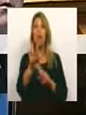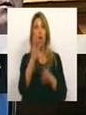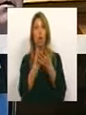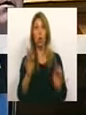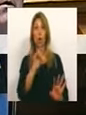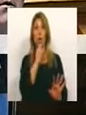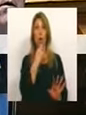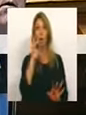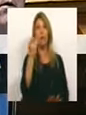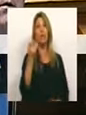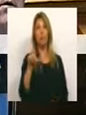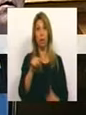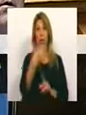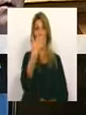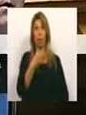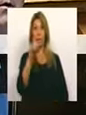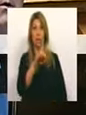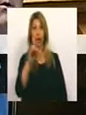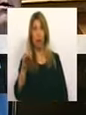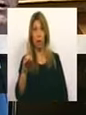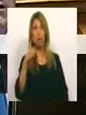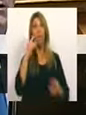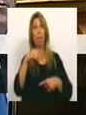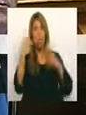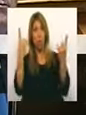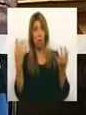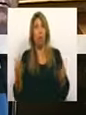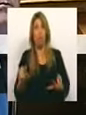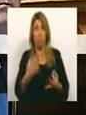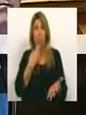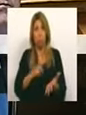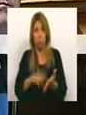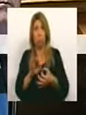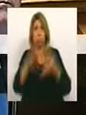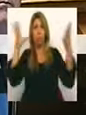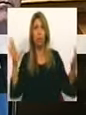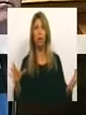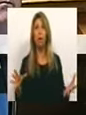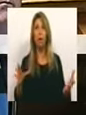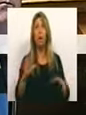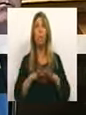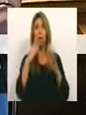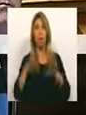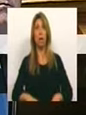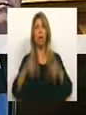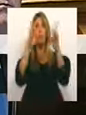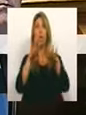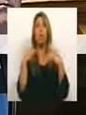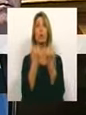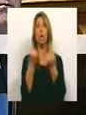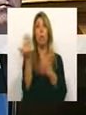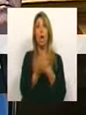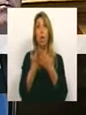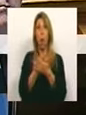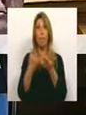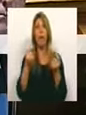de 66 mostram-se, de facto, desajustadas face à evolução socioeconómica e demográfica do